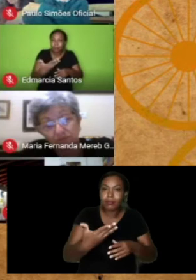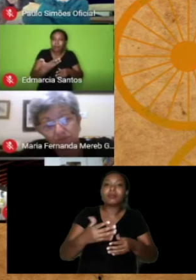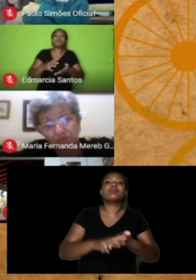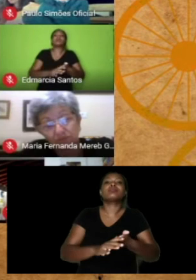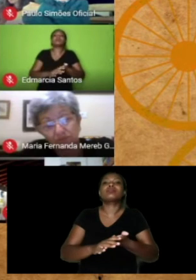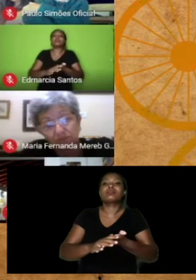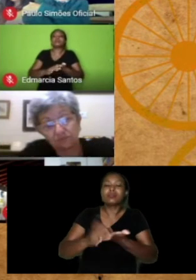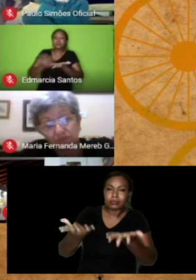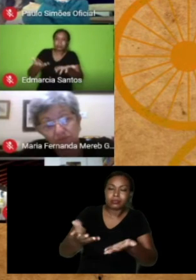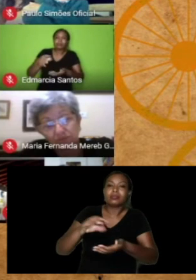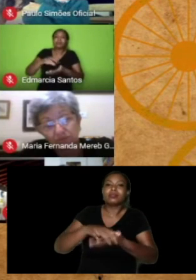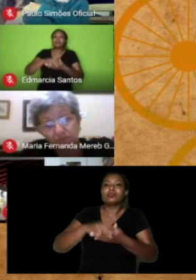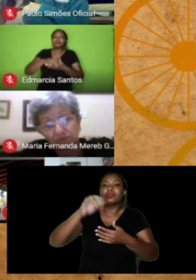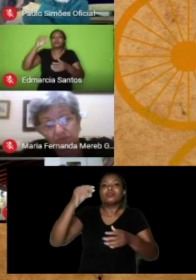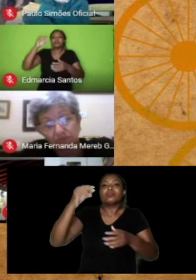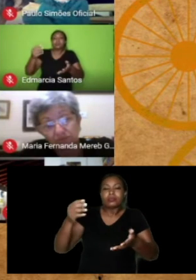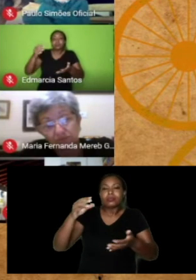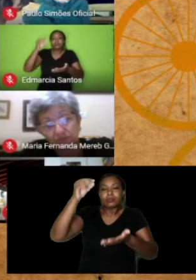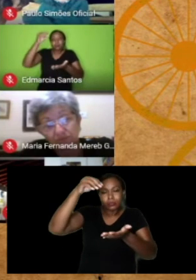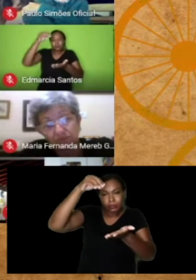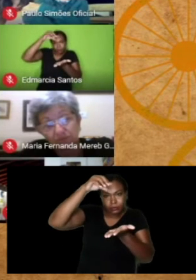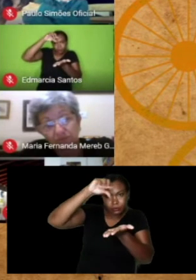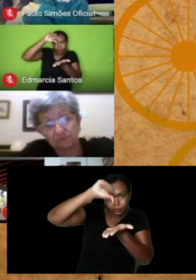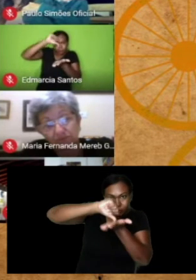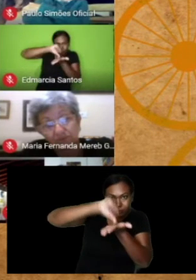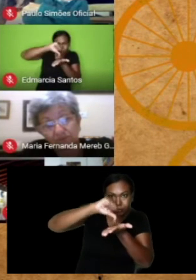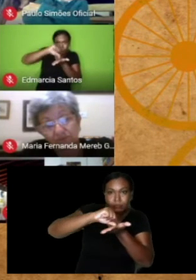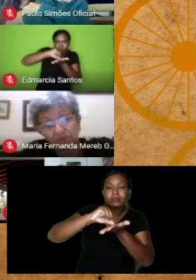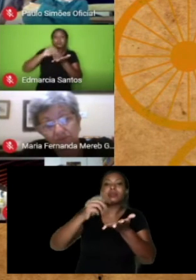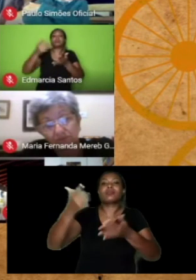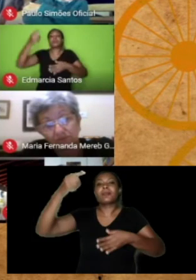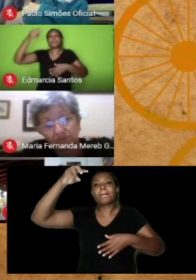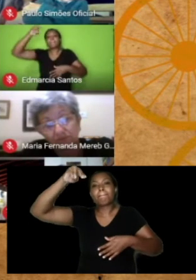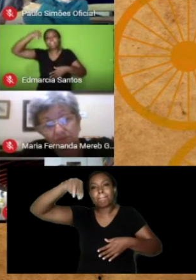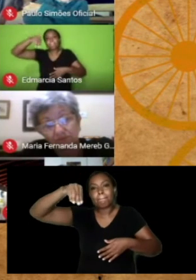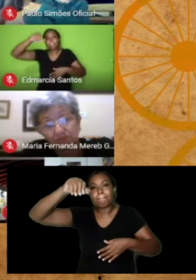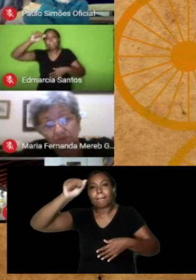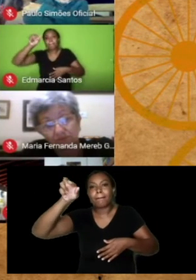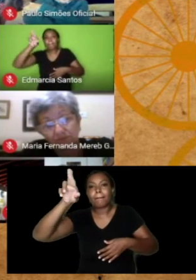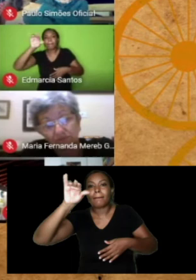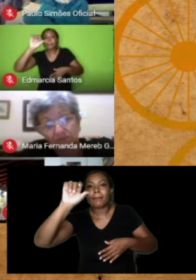Carneiro, Valto Batista Dias, Maria Madalena Greco.